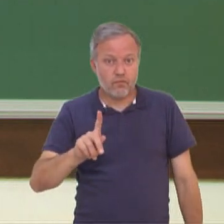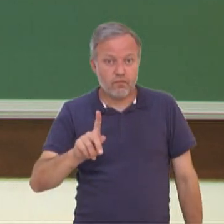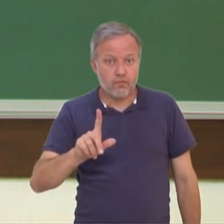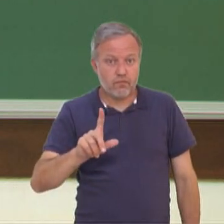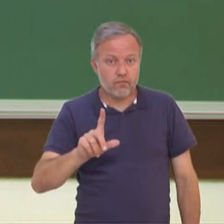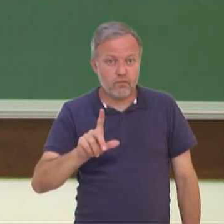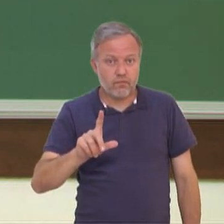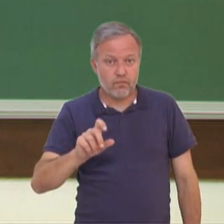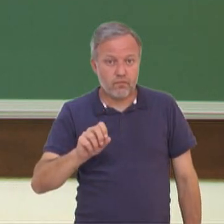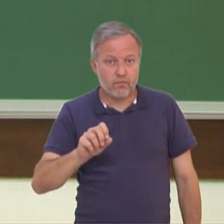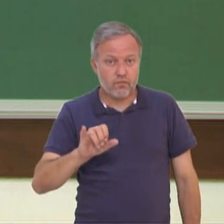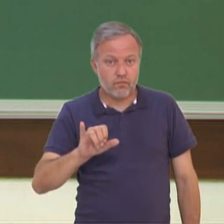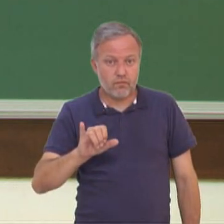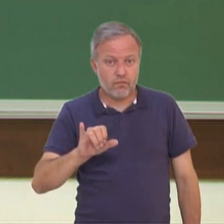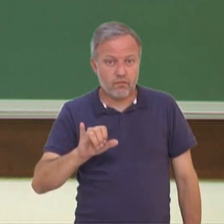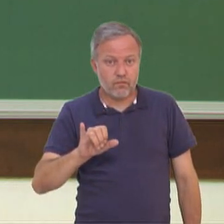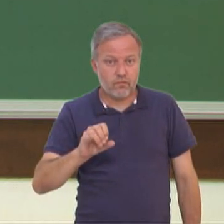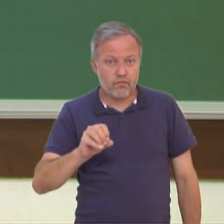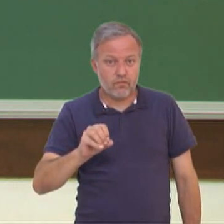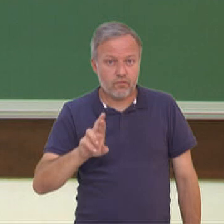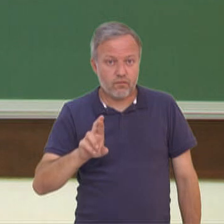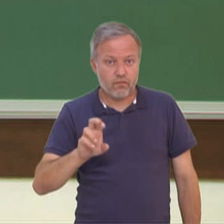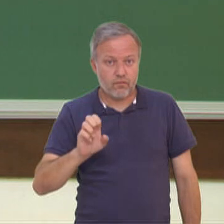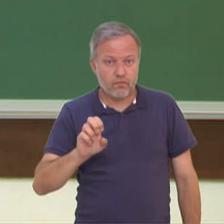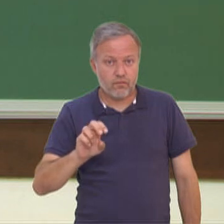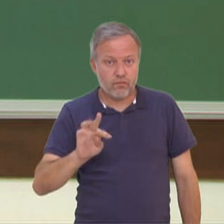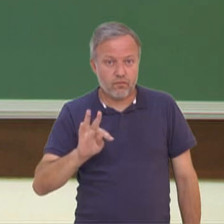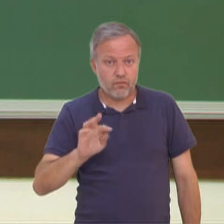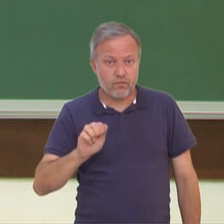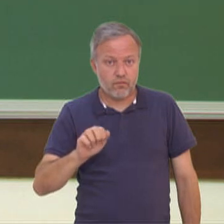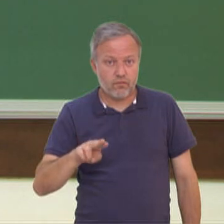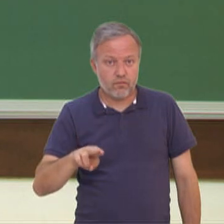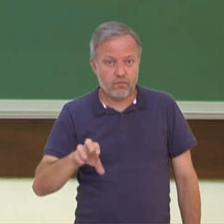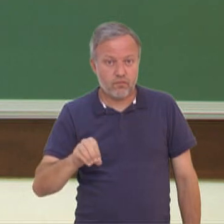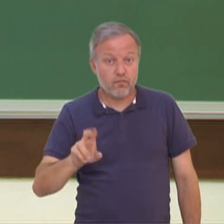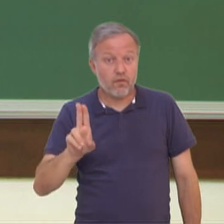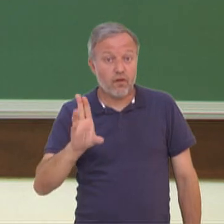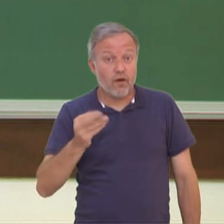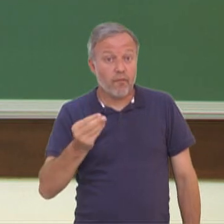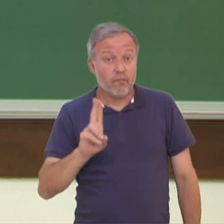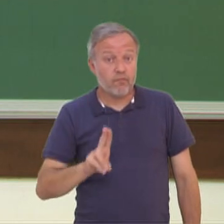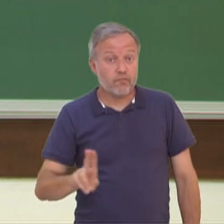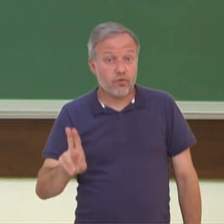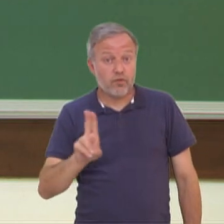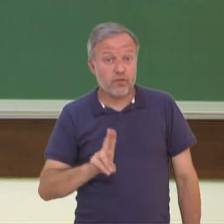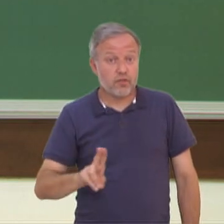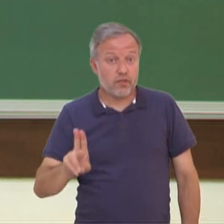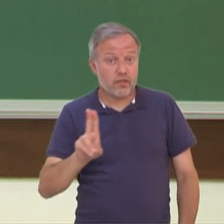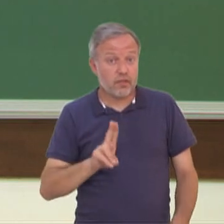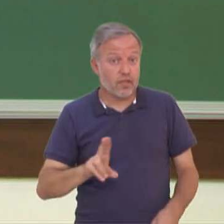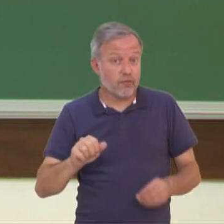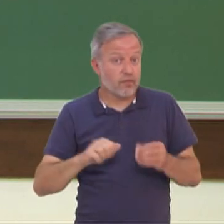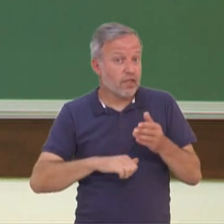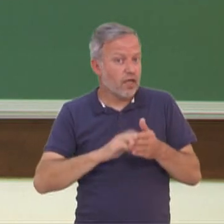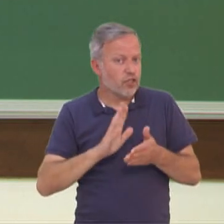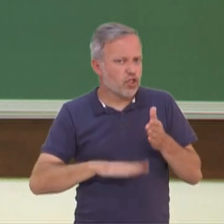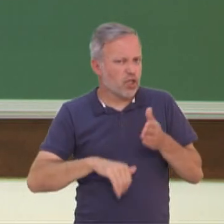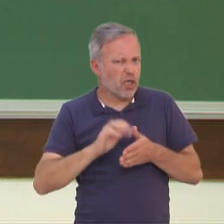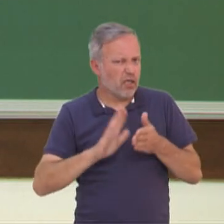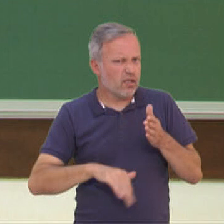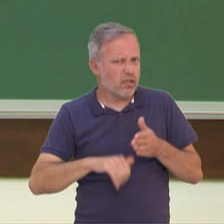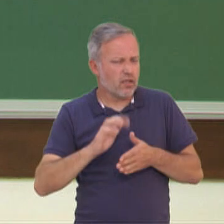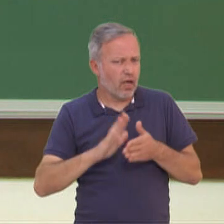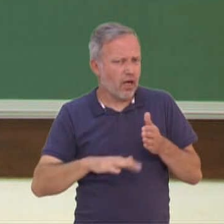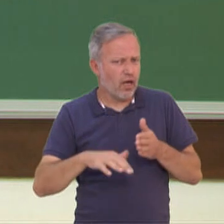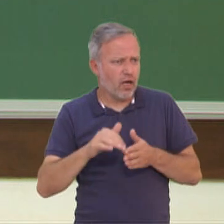Poliuretano, um tipo de polímero muito usado para fazer espumas, adesivos e tintas. Vai degradar